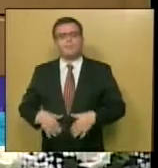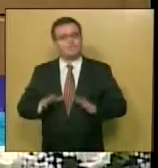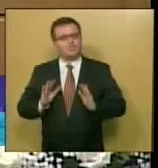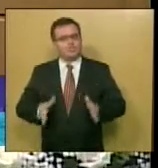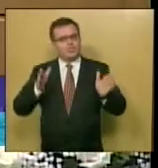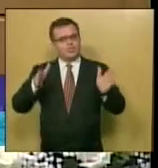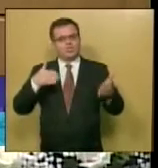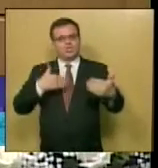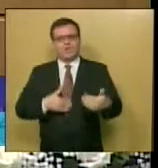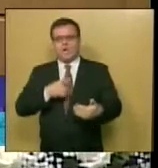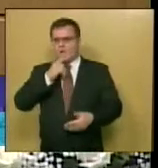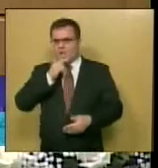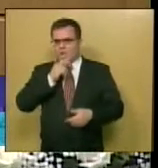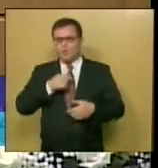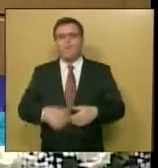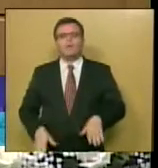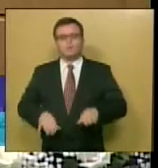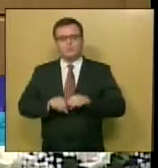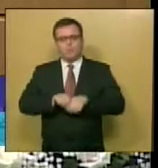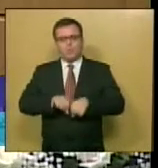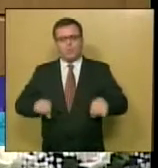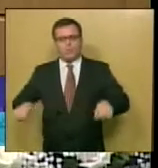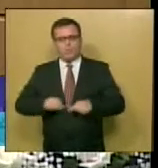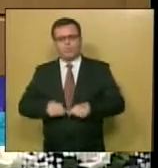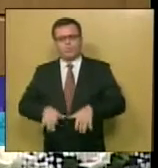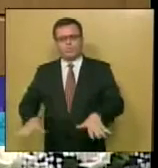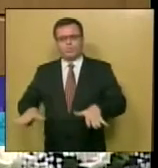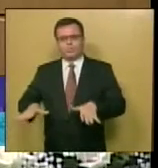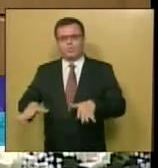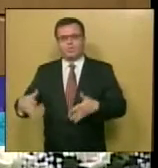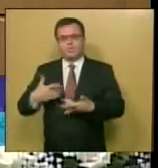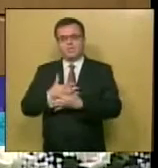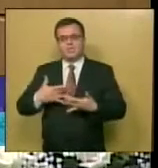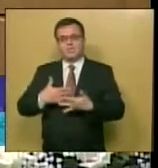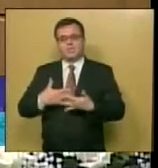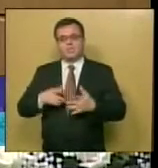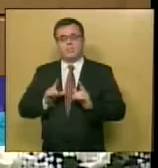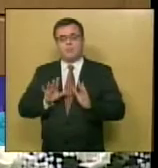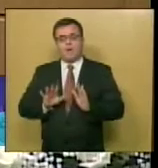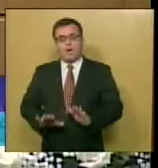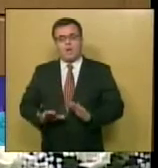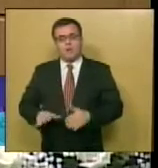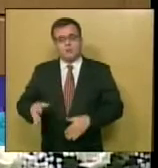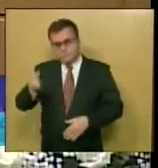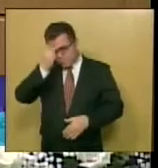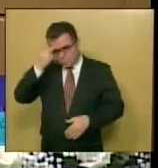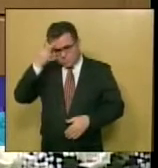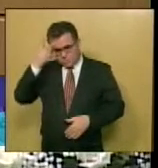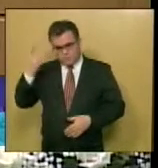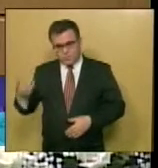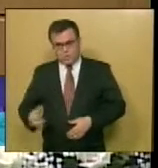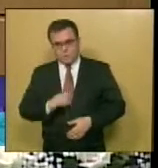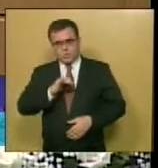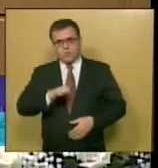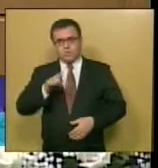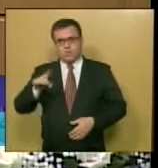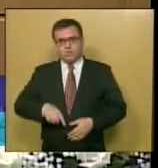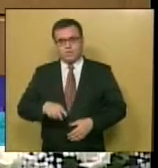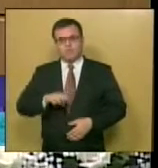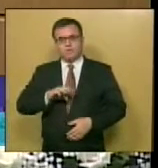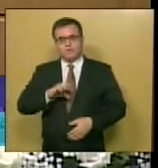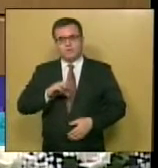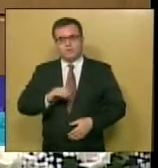instalada, os canos distribuídos na cidade, porém, o prefeito de então, José Cizinho de